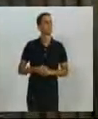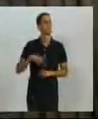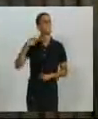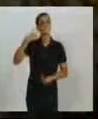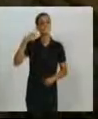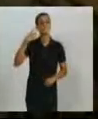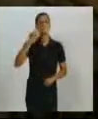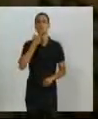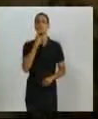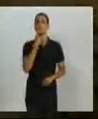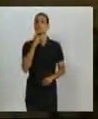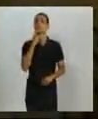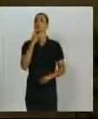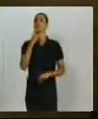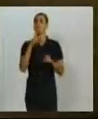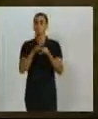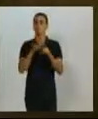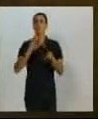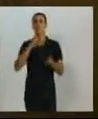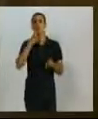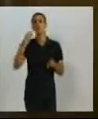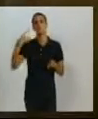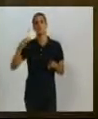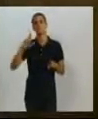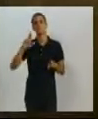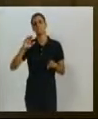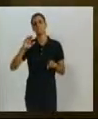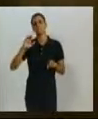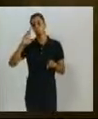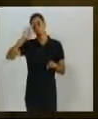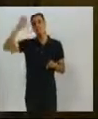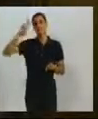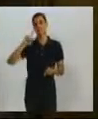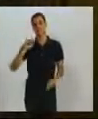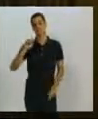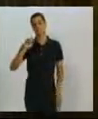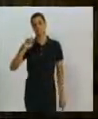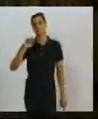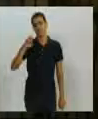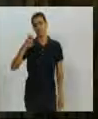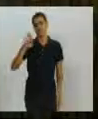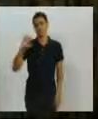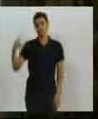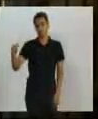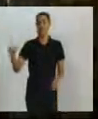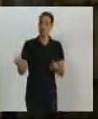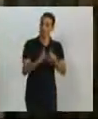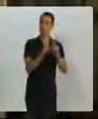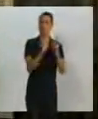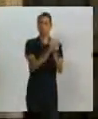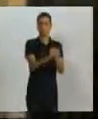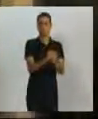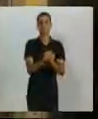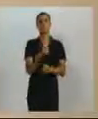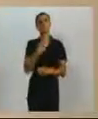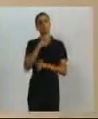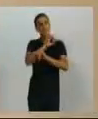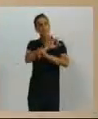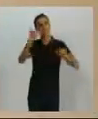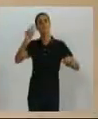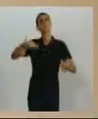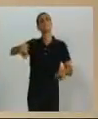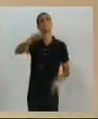esteve representado pelo seu chefe de gabinete, inclusive, na visita, e eu posso lhes dizer que o que eu